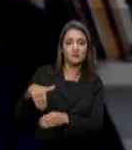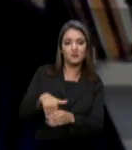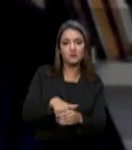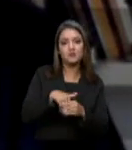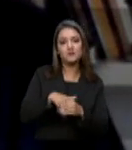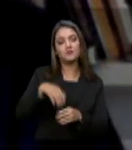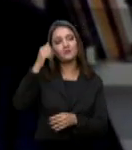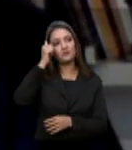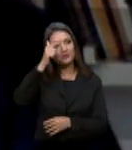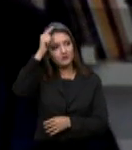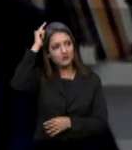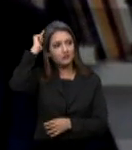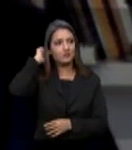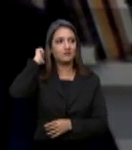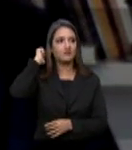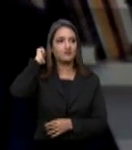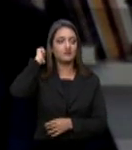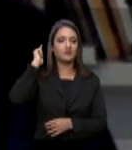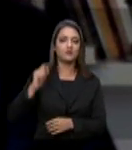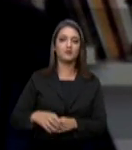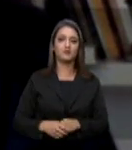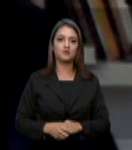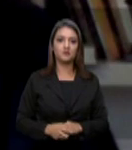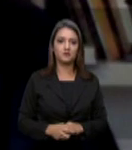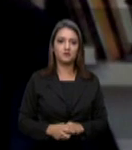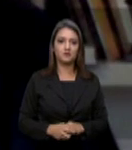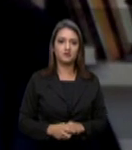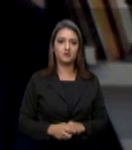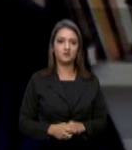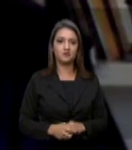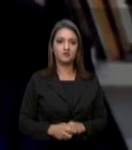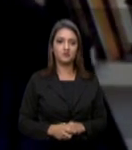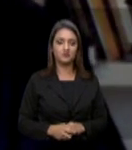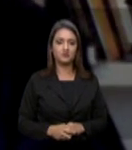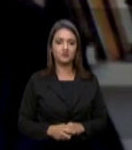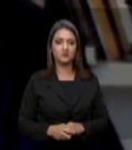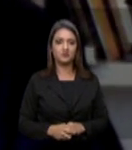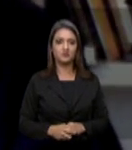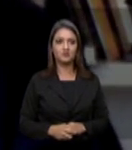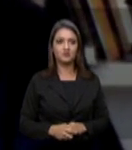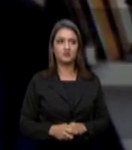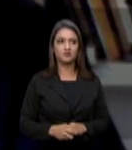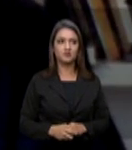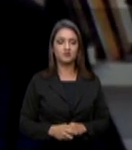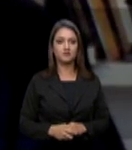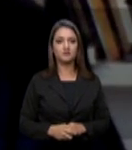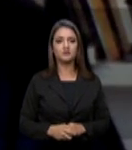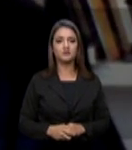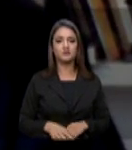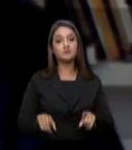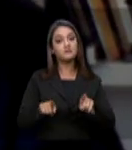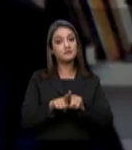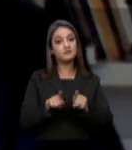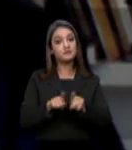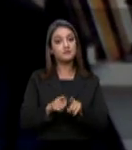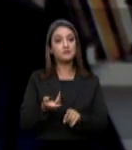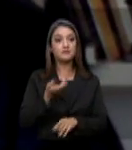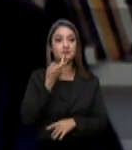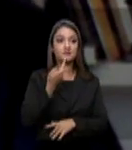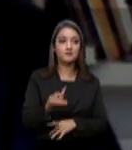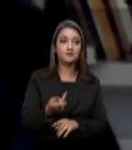voto do Ministro Alexandre e também eu gostaria de destacar